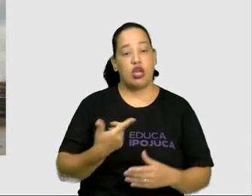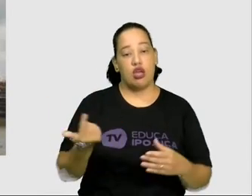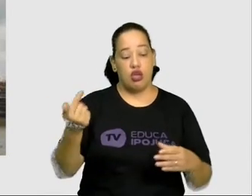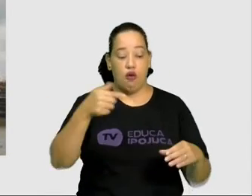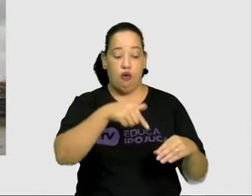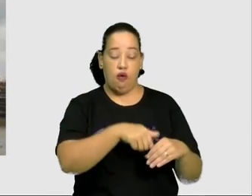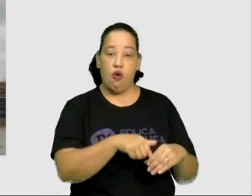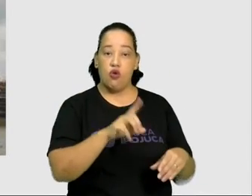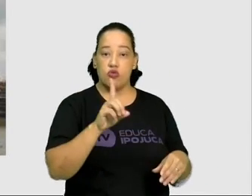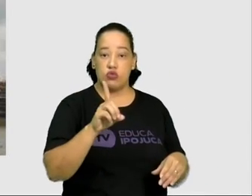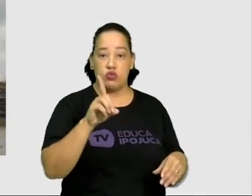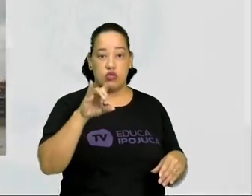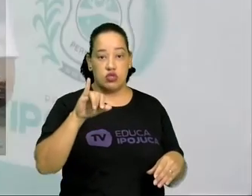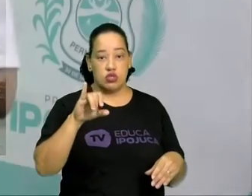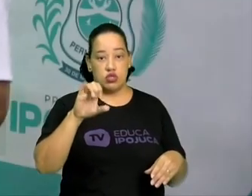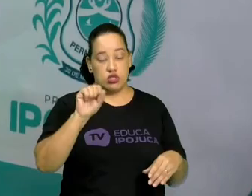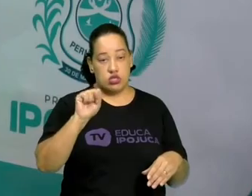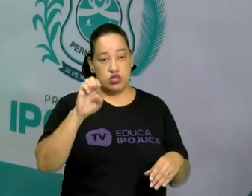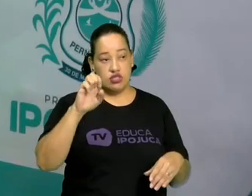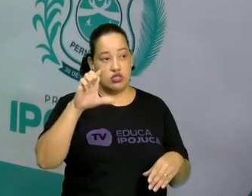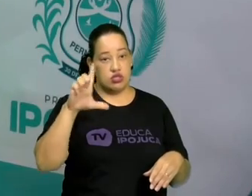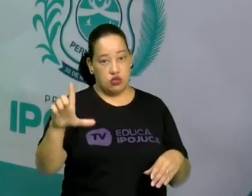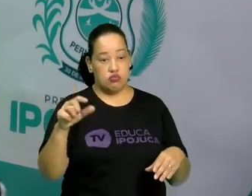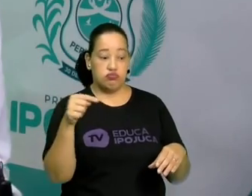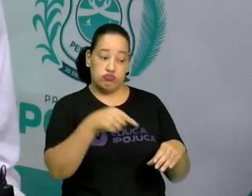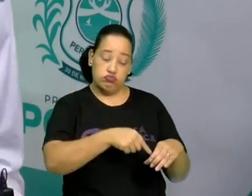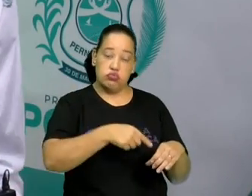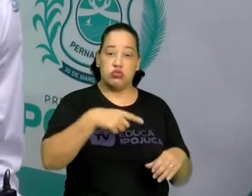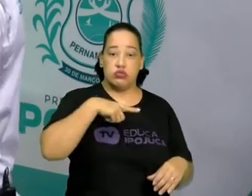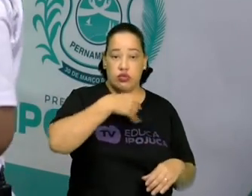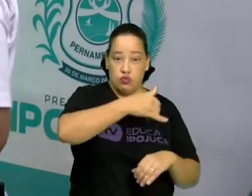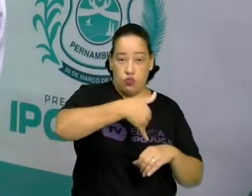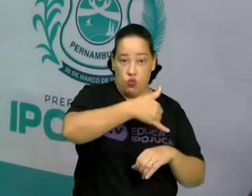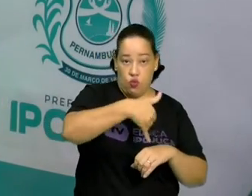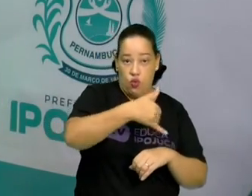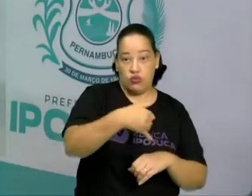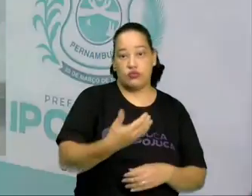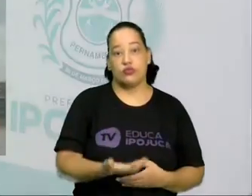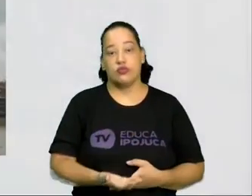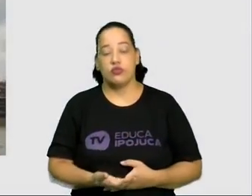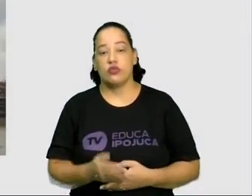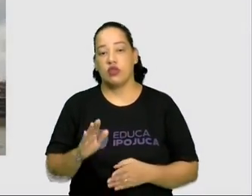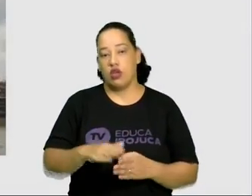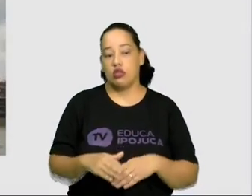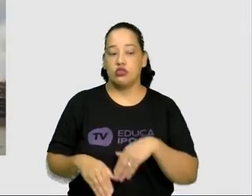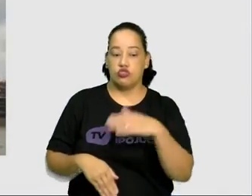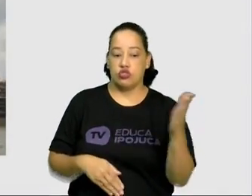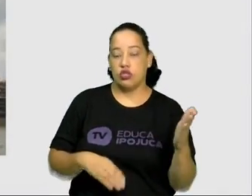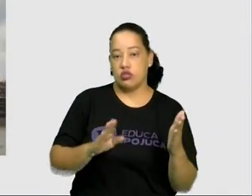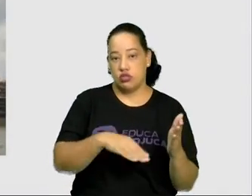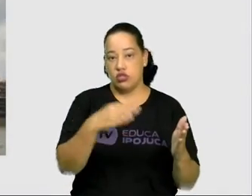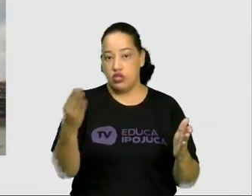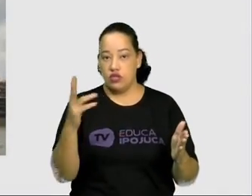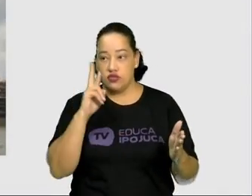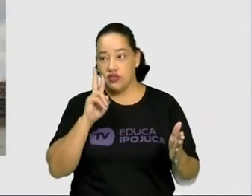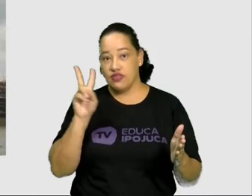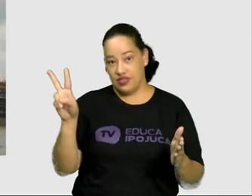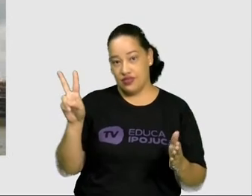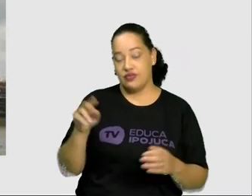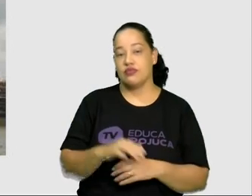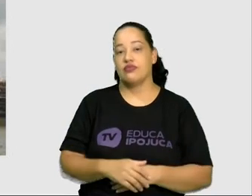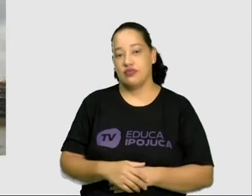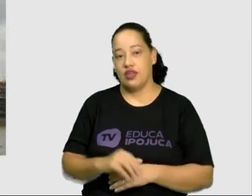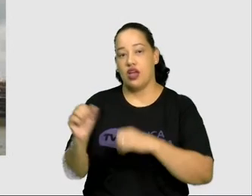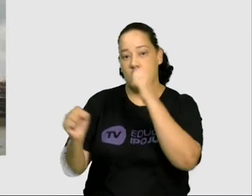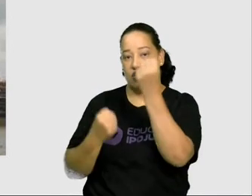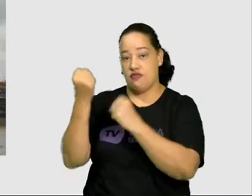mercado brasileiro. E aqui eu trago duas grandes imagens, tanto do lado esquerdo quanto direito, dessa refinaria